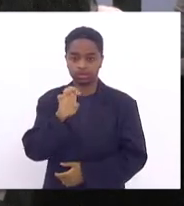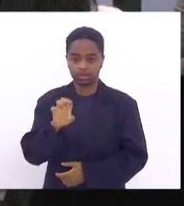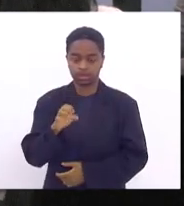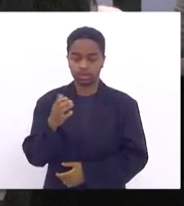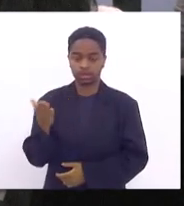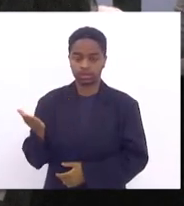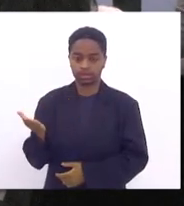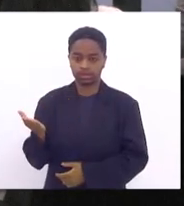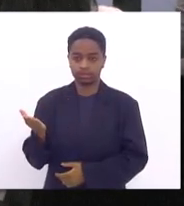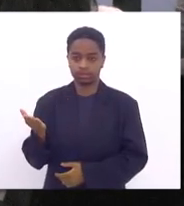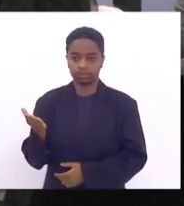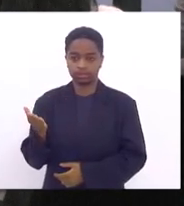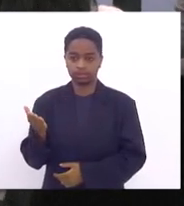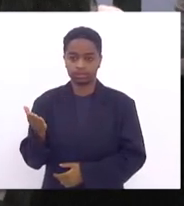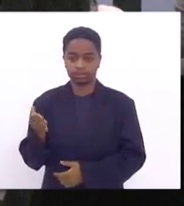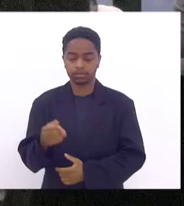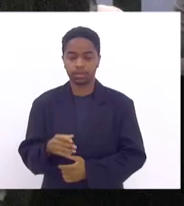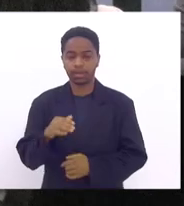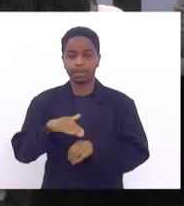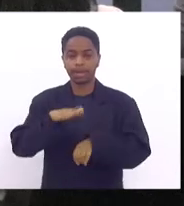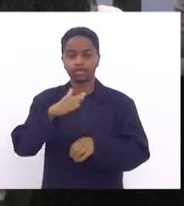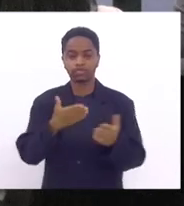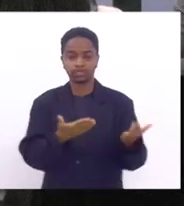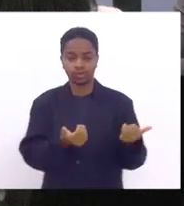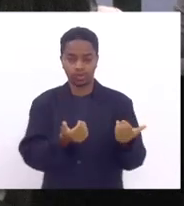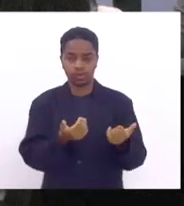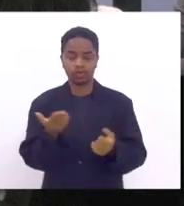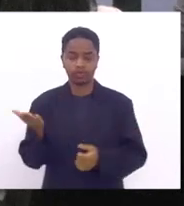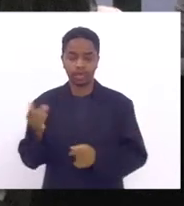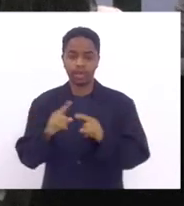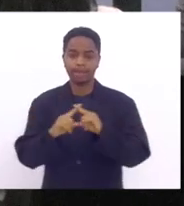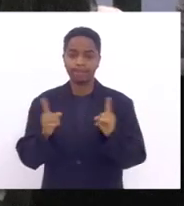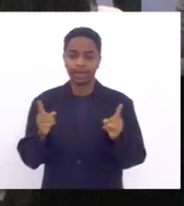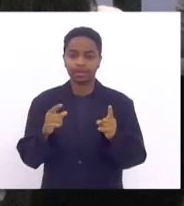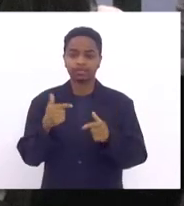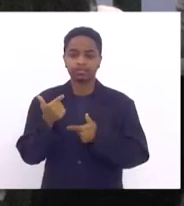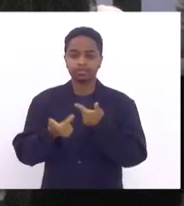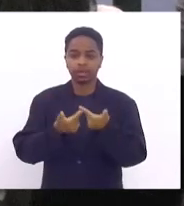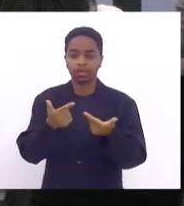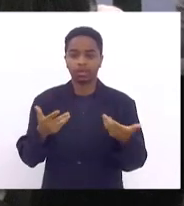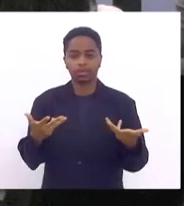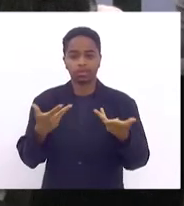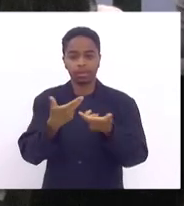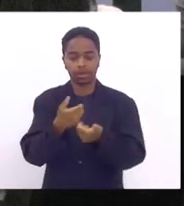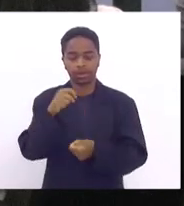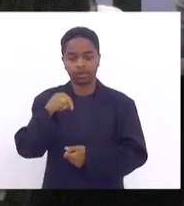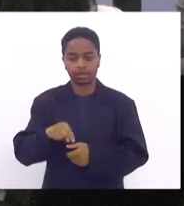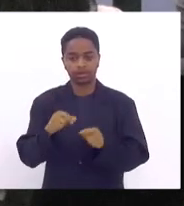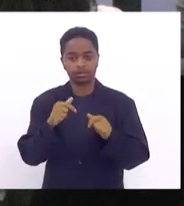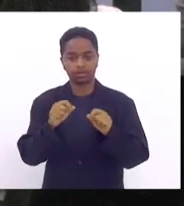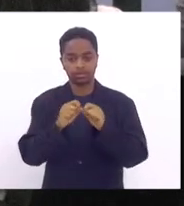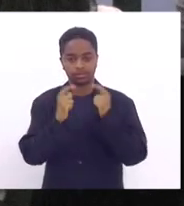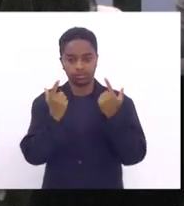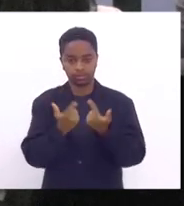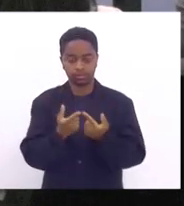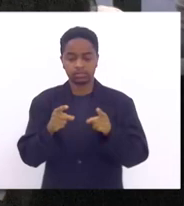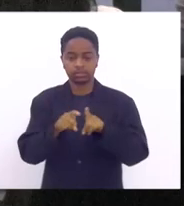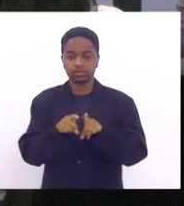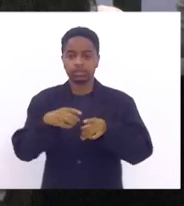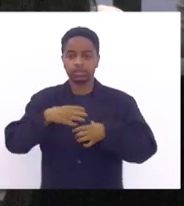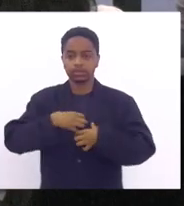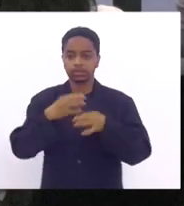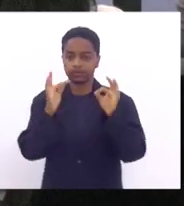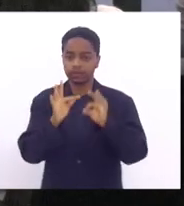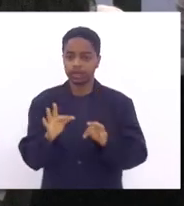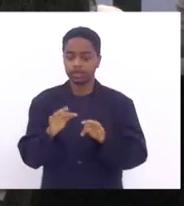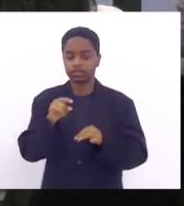eh nosso Caçula vamos assim dizer mas que já vem desempenhando um trabalho brilhante aqui na casa e eu tenho muita alegria de ter vossa